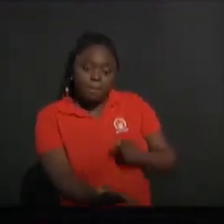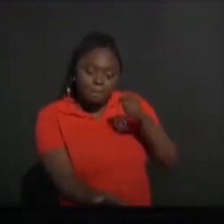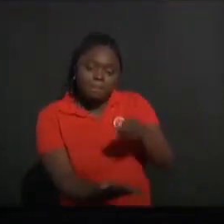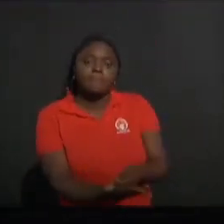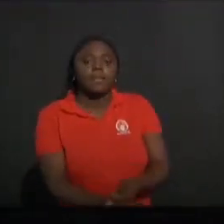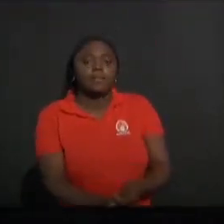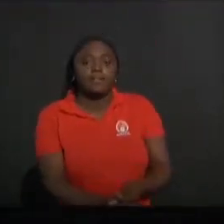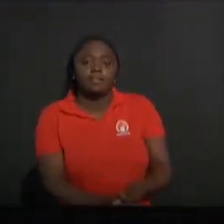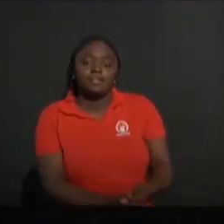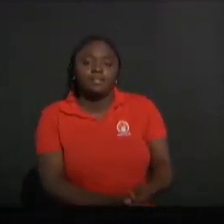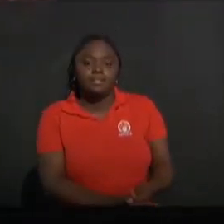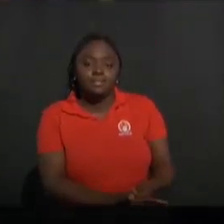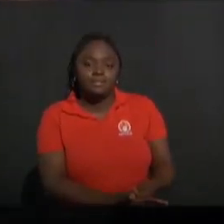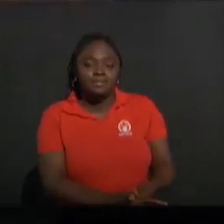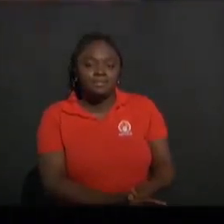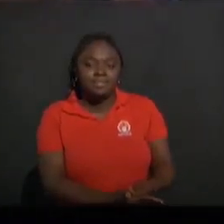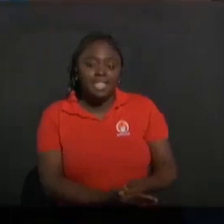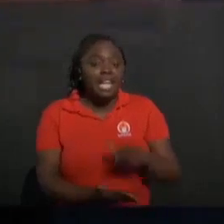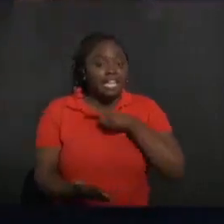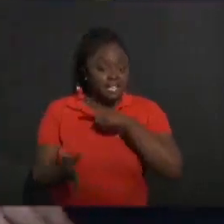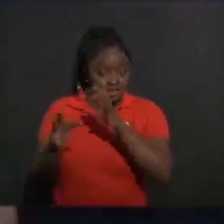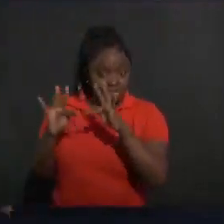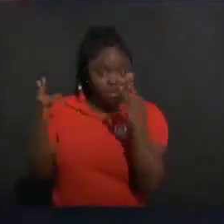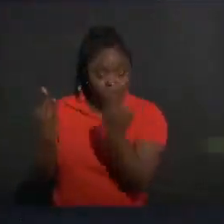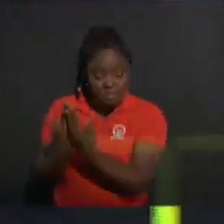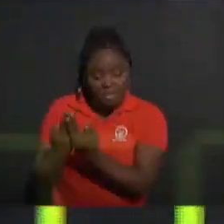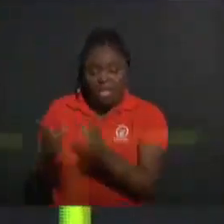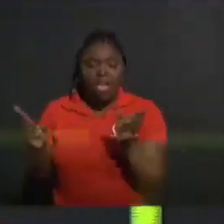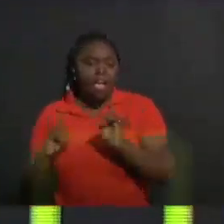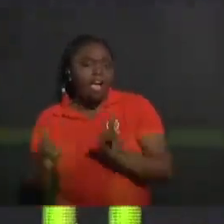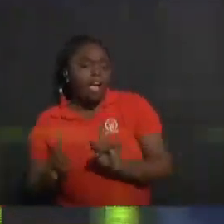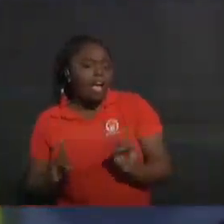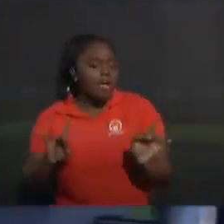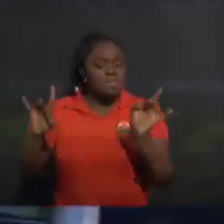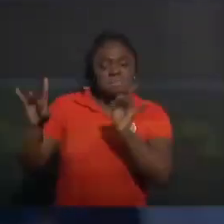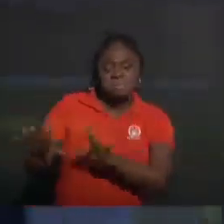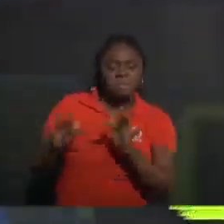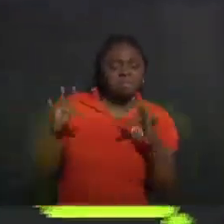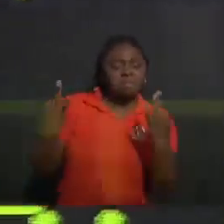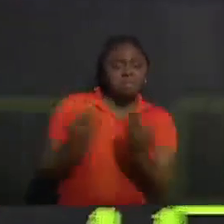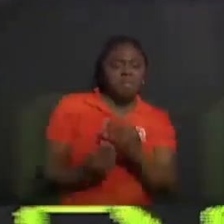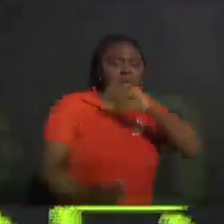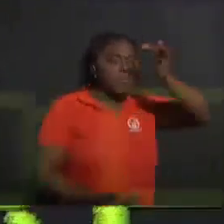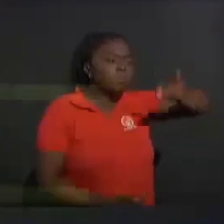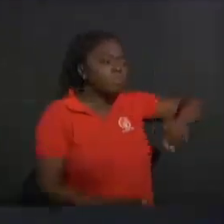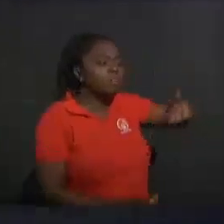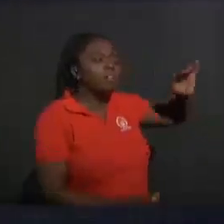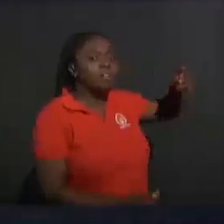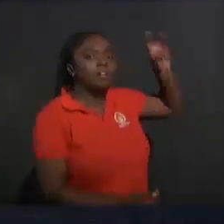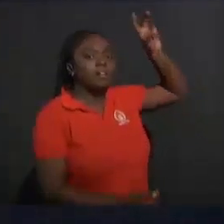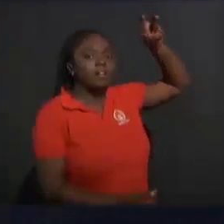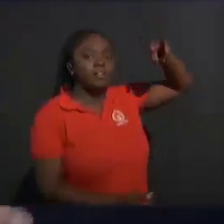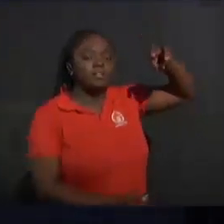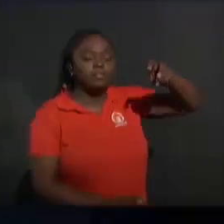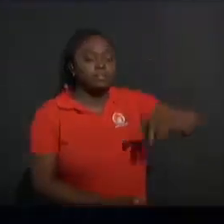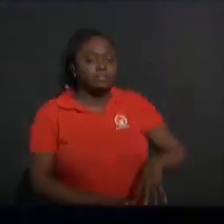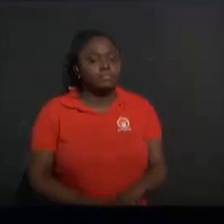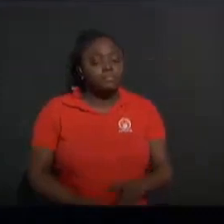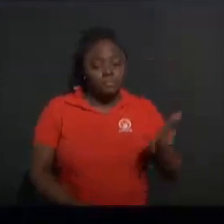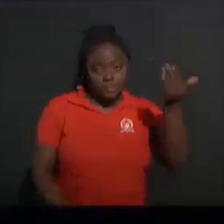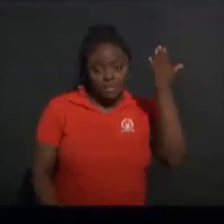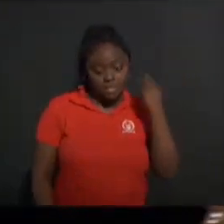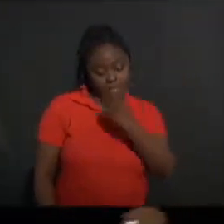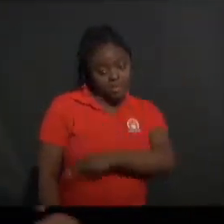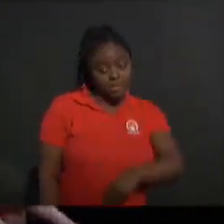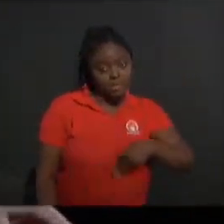boleto. Tem uma família? Não, eu vou largar minha família, vou ficar no alto de uma montanha. Gente, sabe o que os missionários faziam na Idade